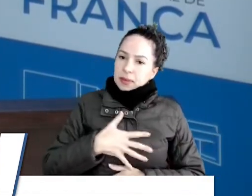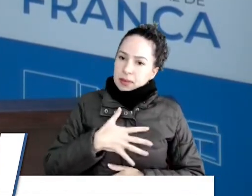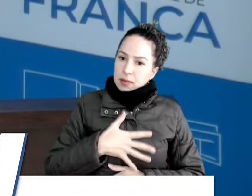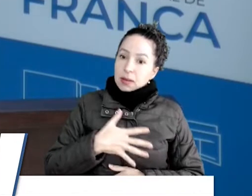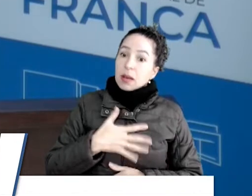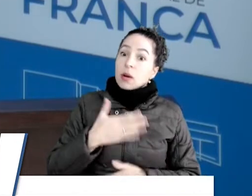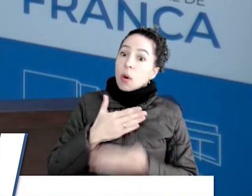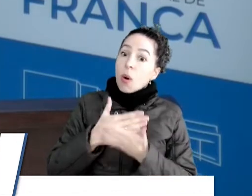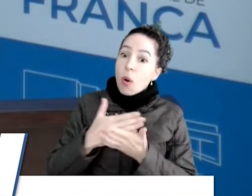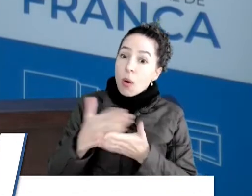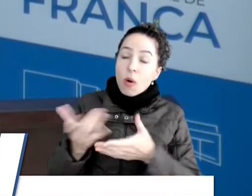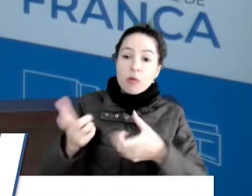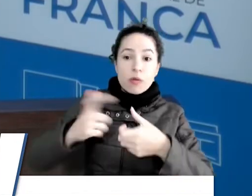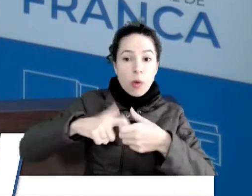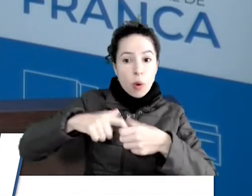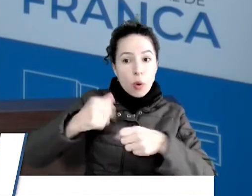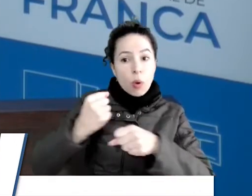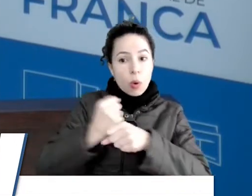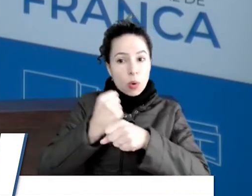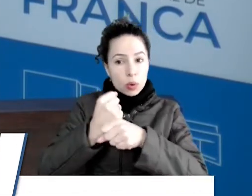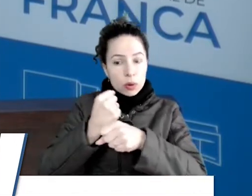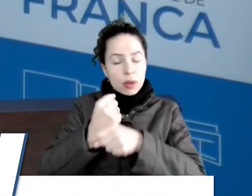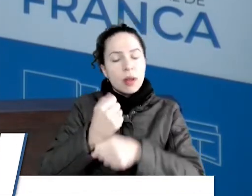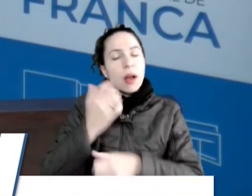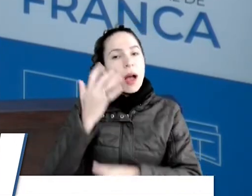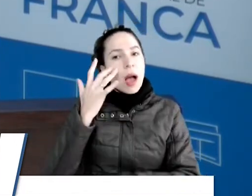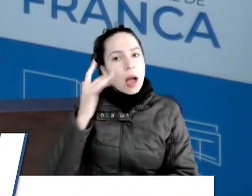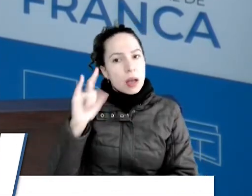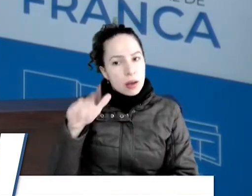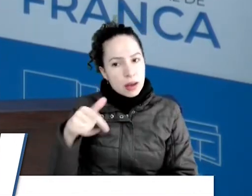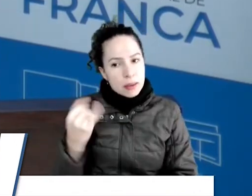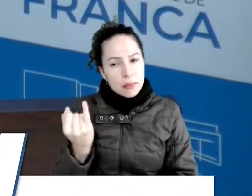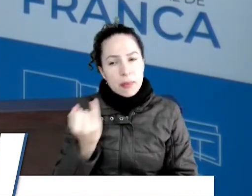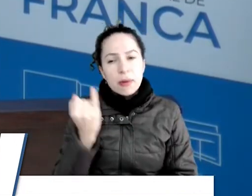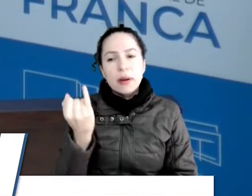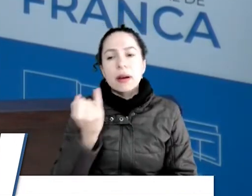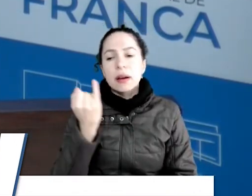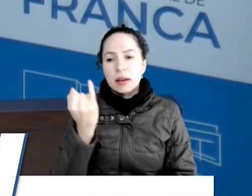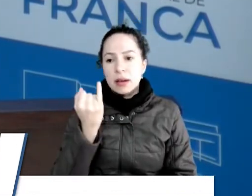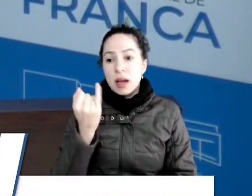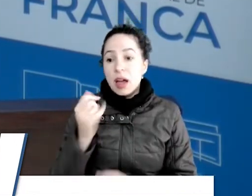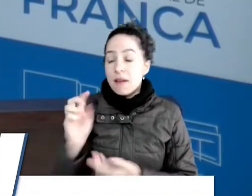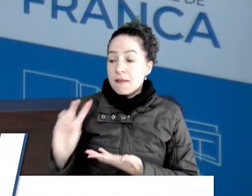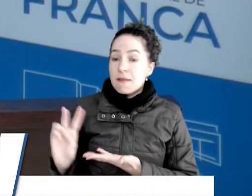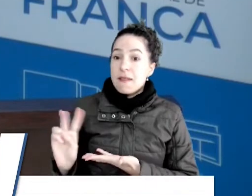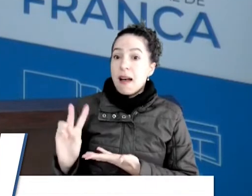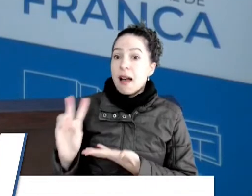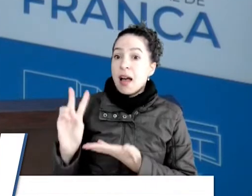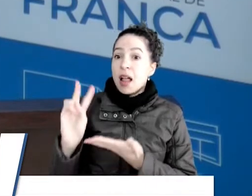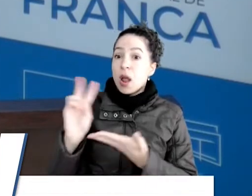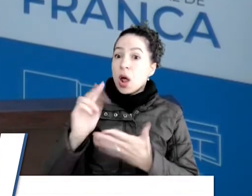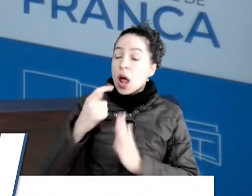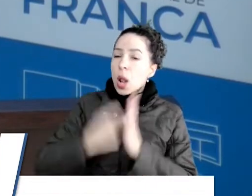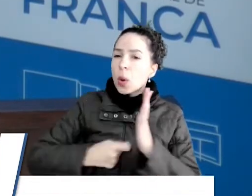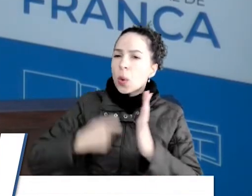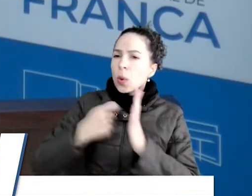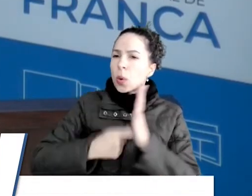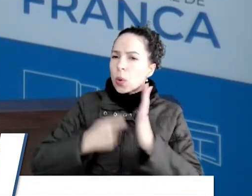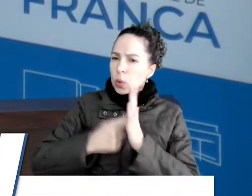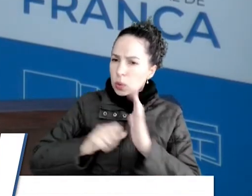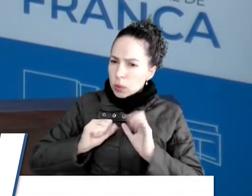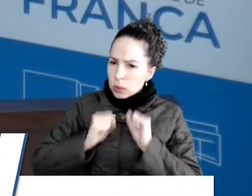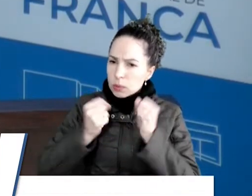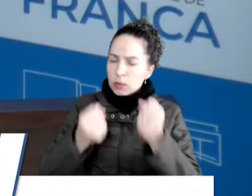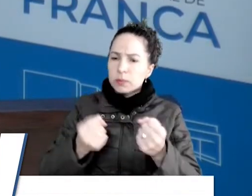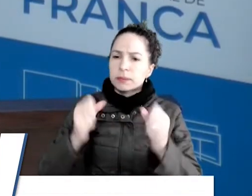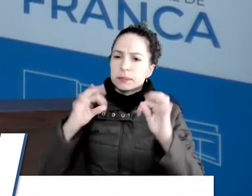obras. Acho muito importante valorizar a luta e o empenho de todos